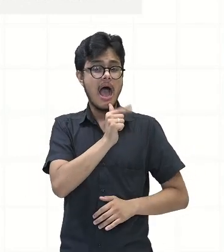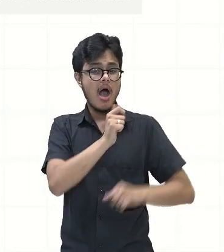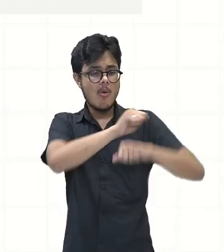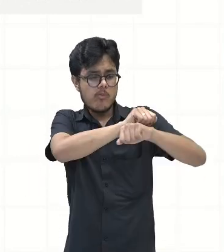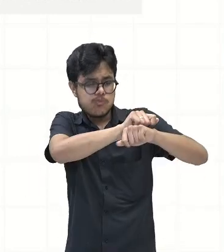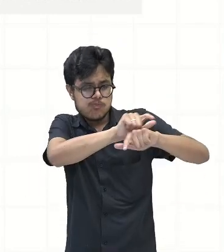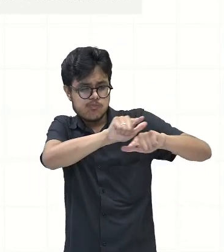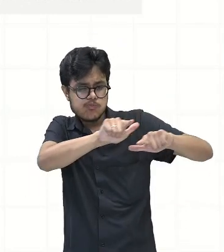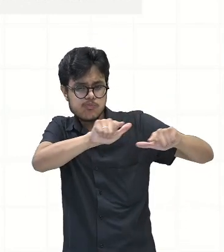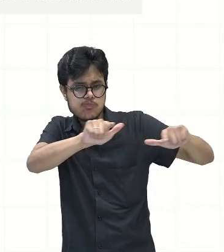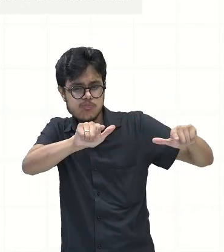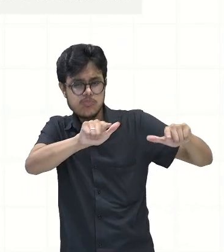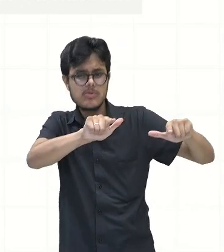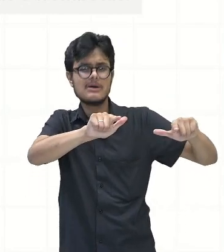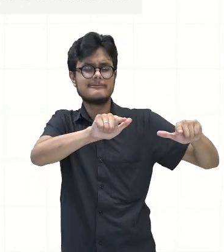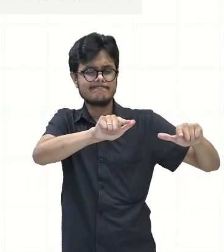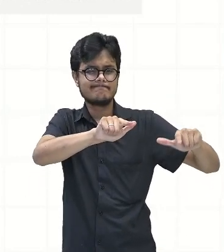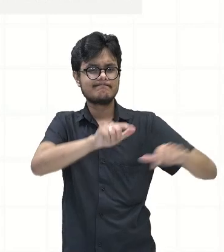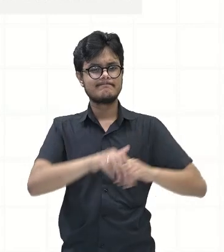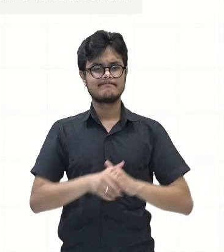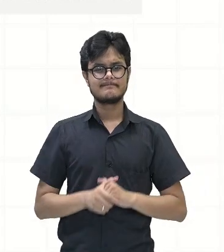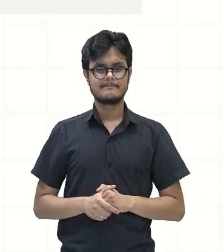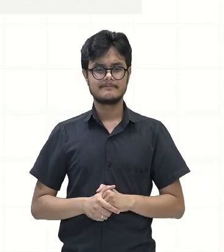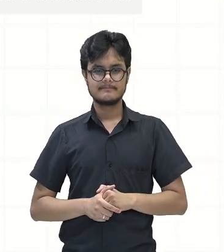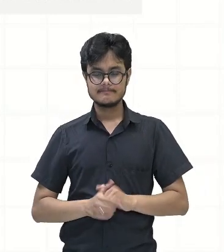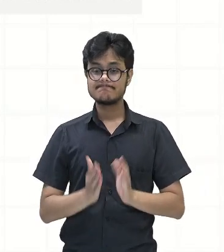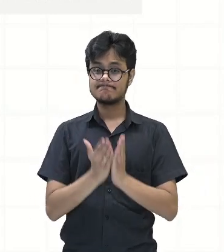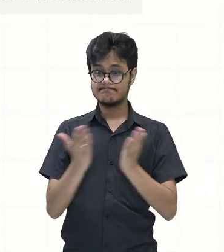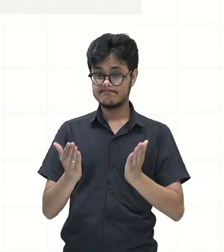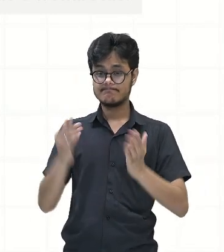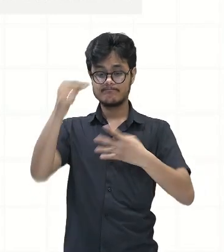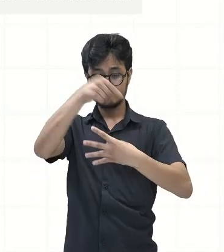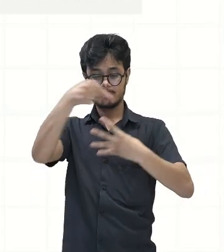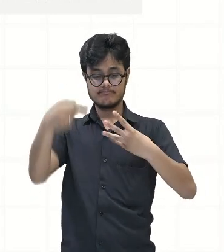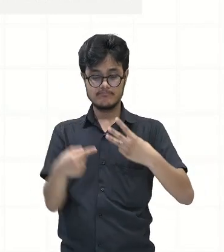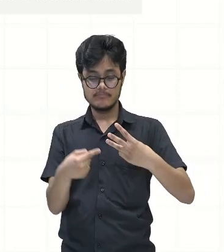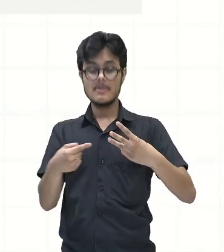rios de água turva ou barrenta. Então, eles têm várias